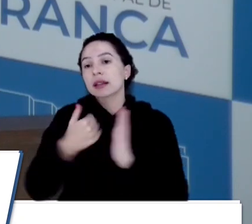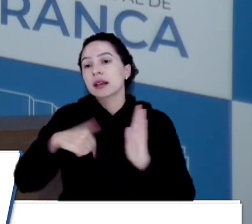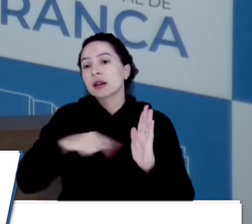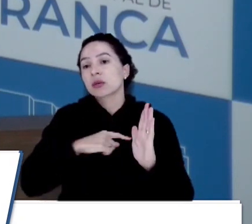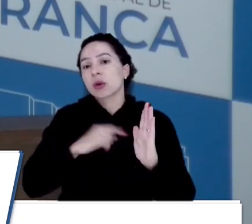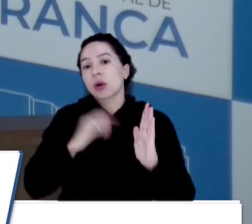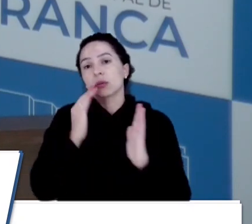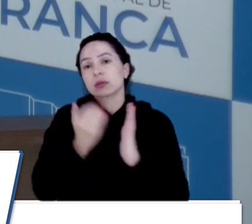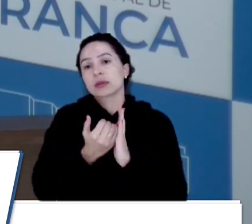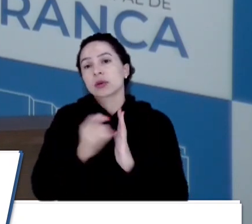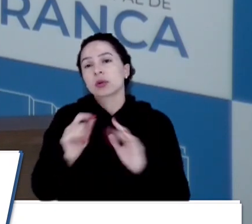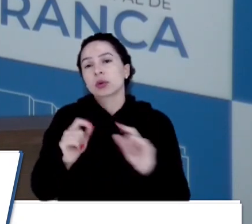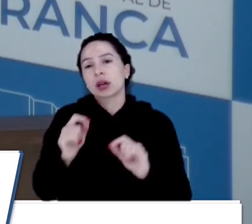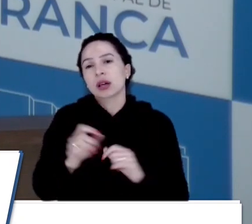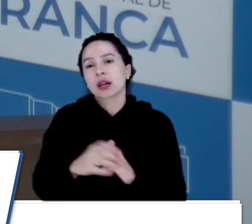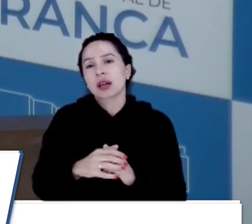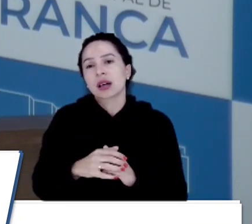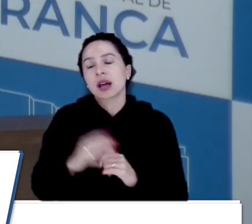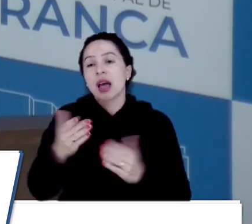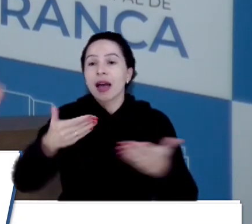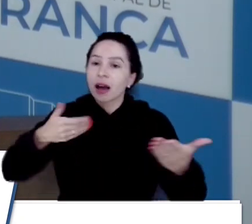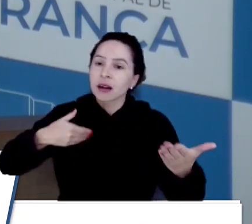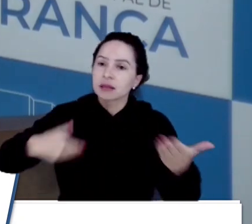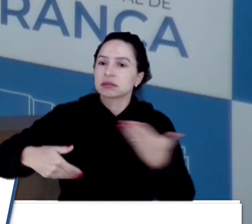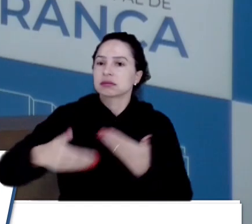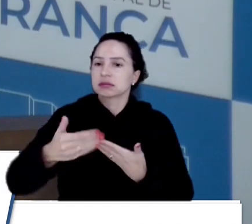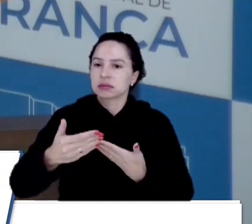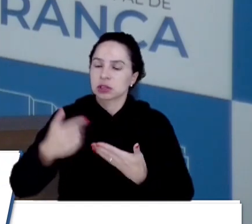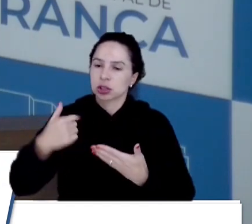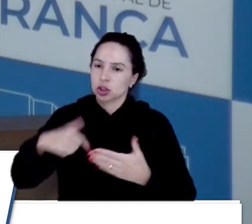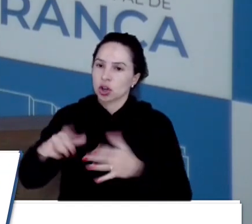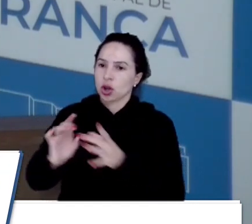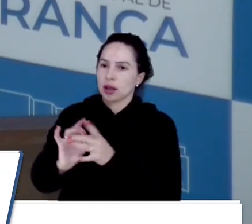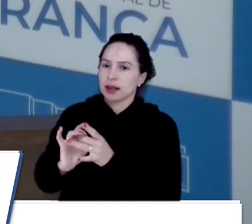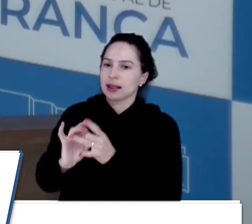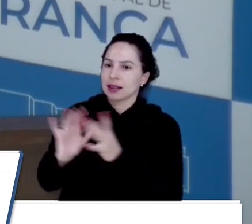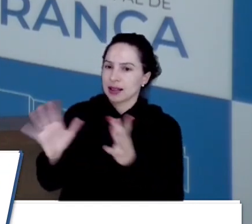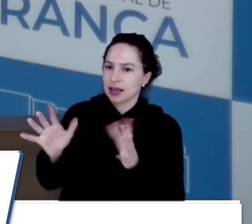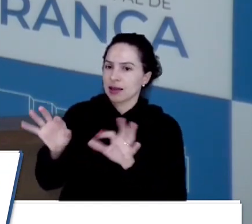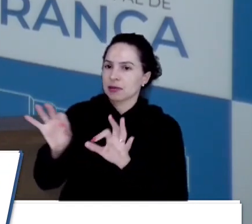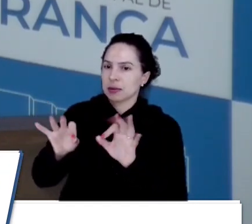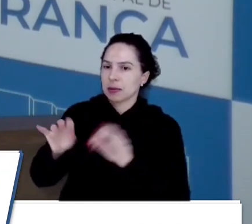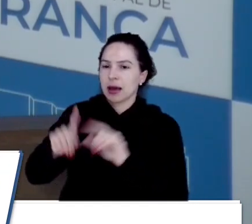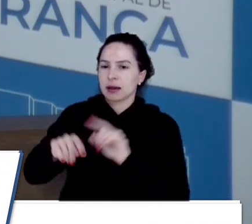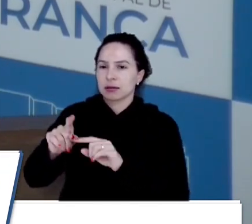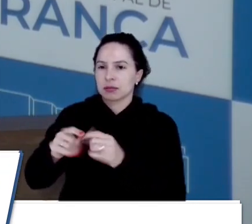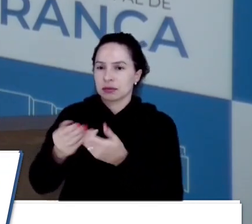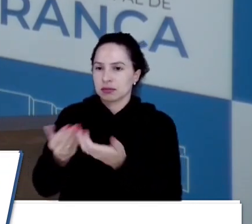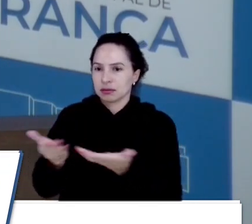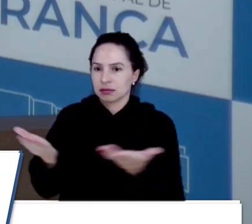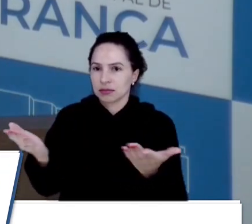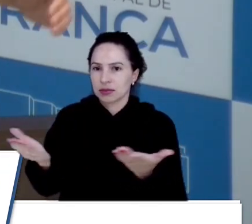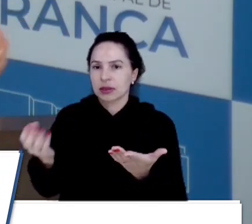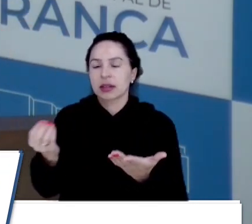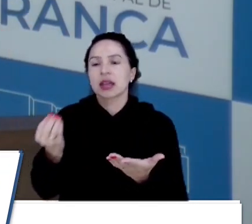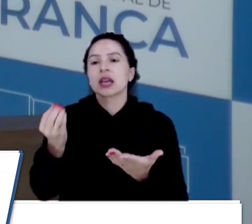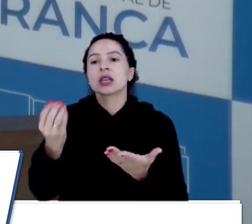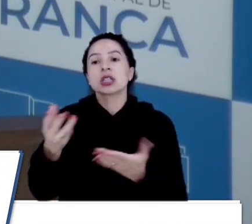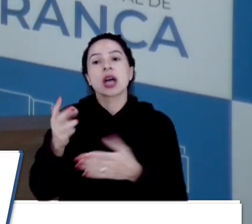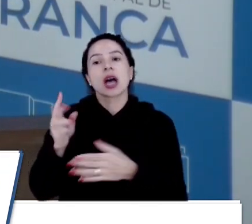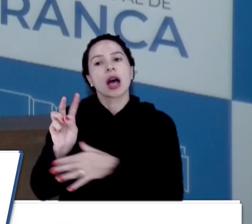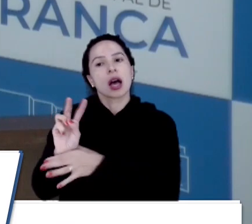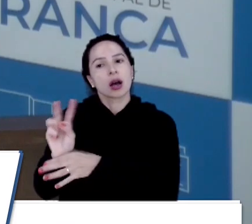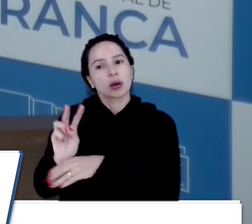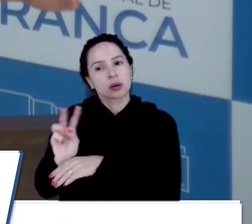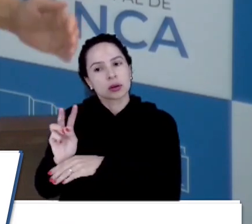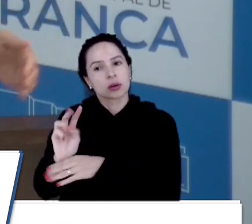Que seria a troca, né? A gente coloca o equipamento e a gente te dá segurança, Sim.